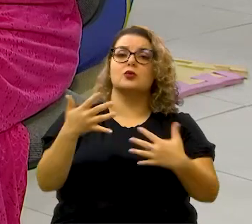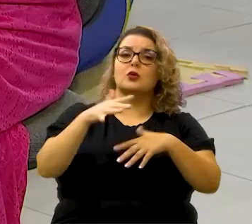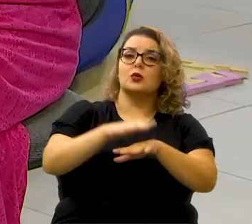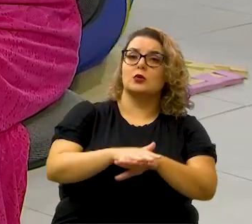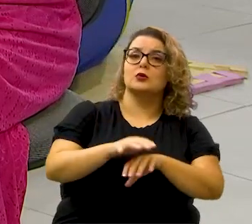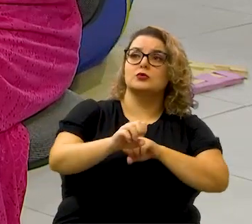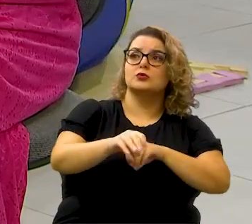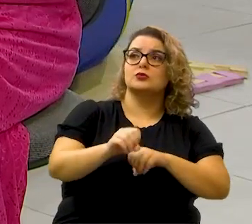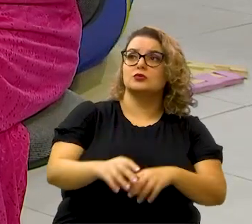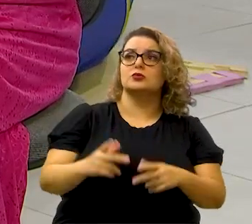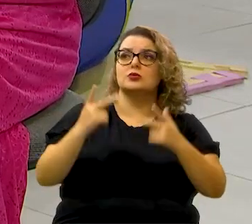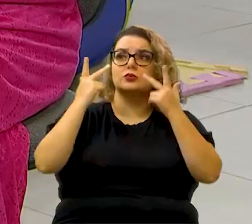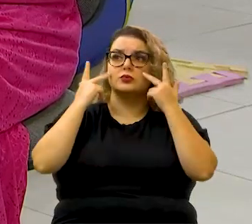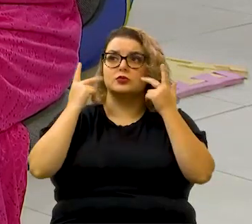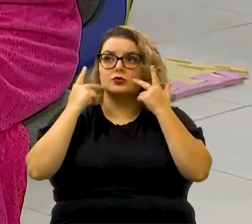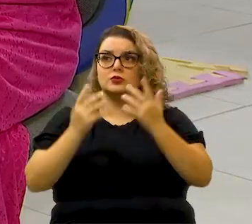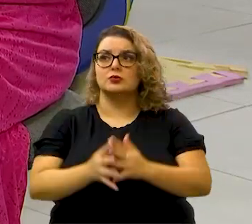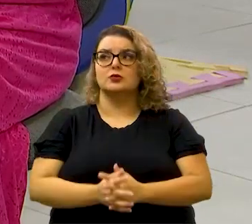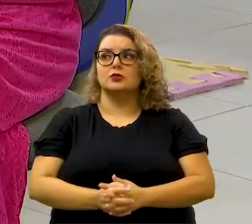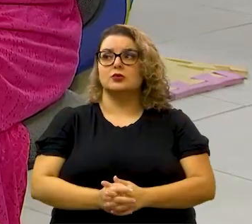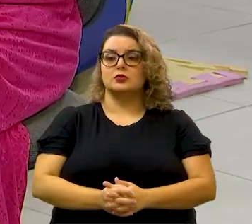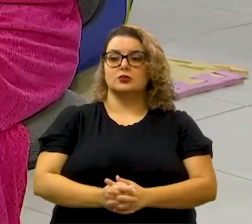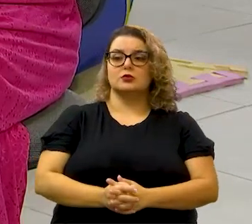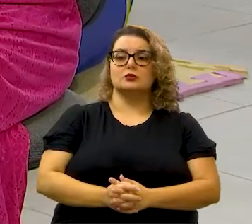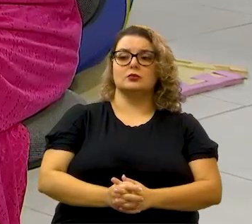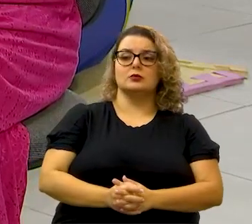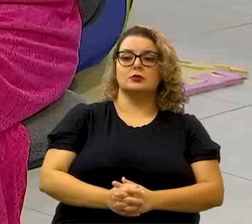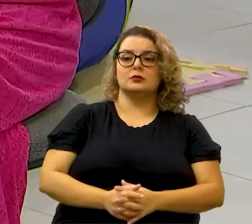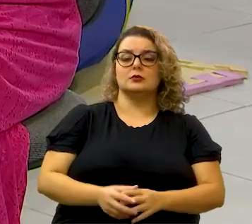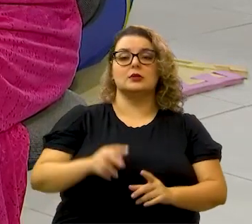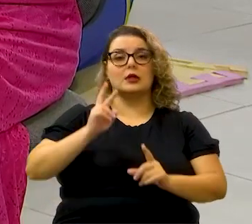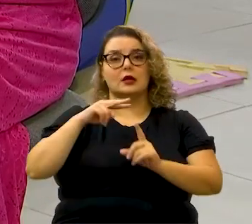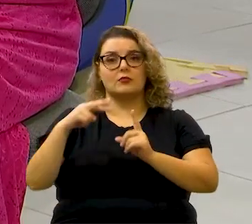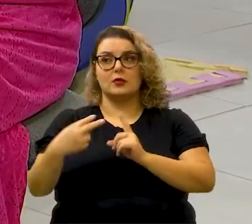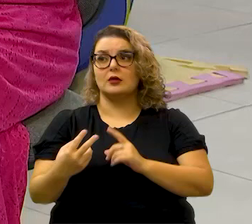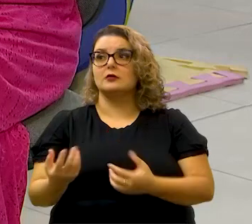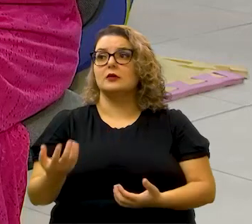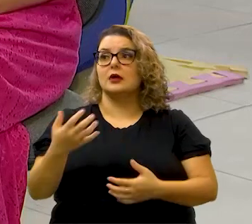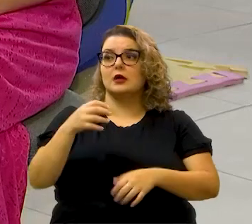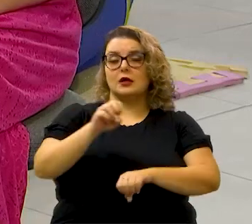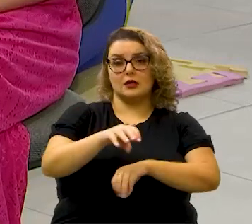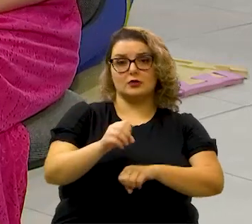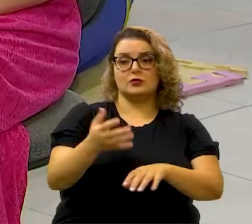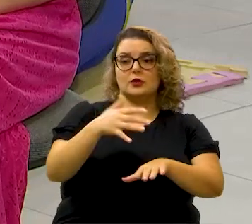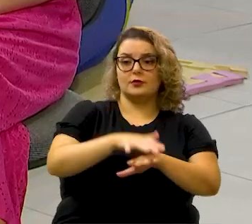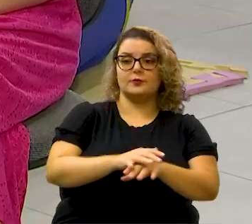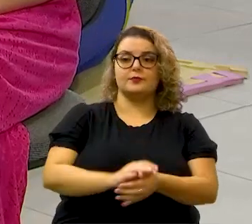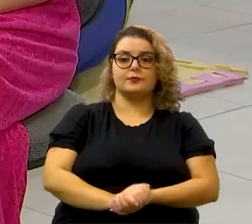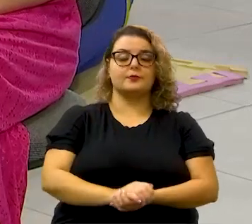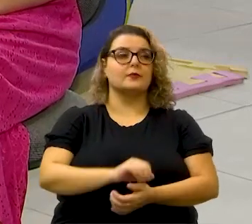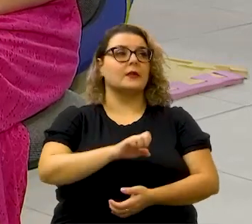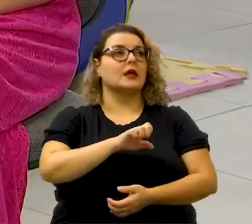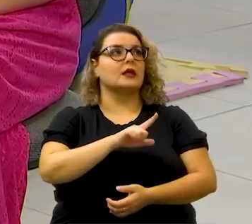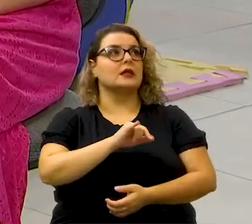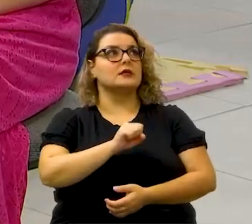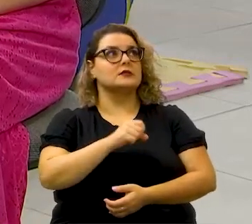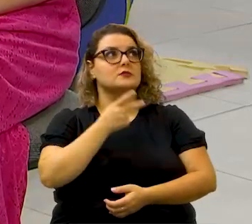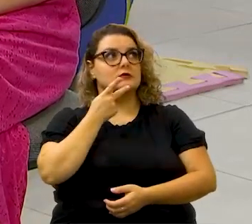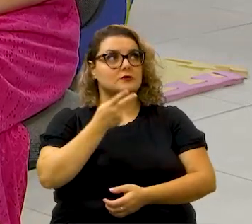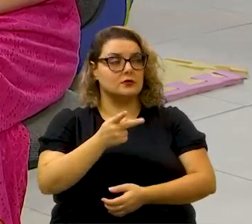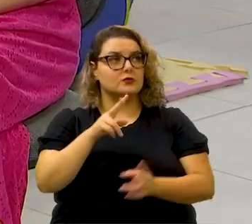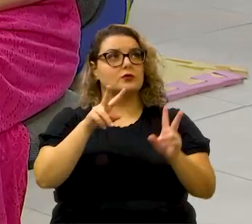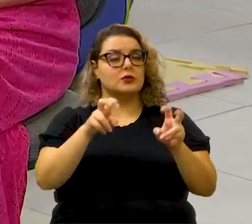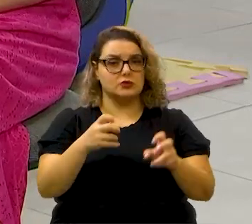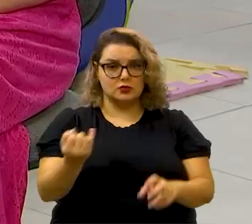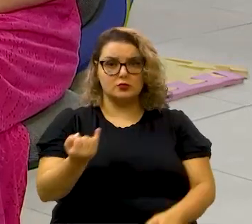né? Incluindo-os no ensino comum, que esse é o grande objetivo, a perspectiva da educação inclusiva. Elise, você tocou num